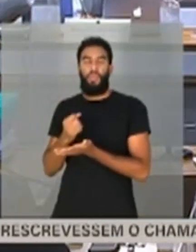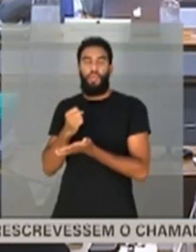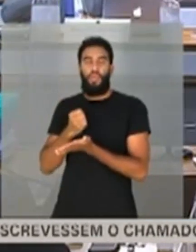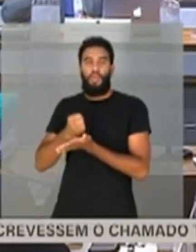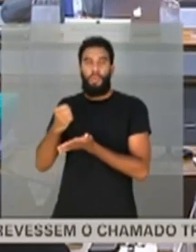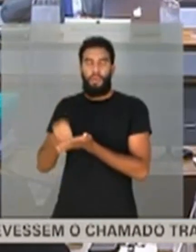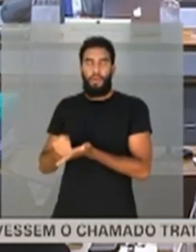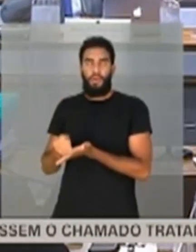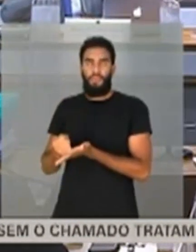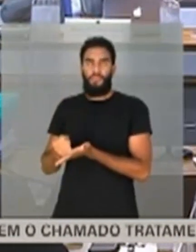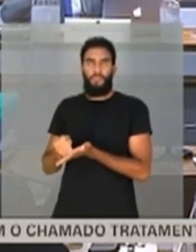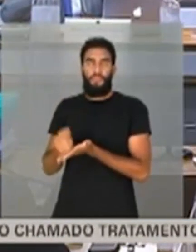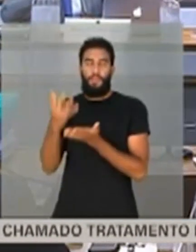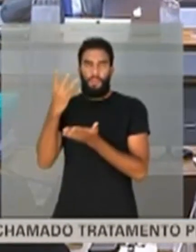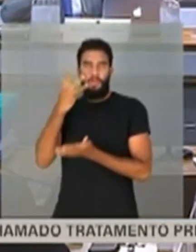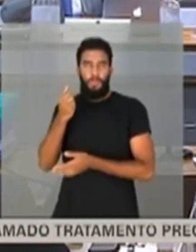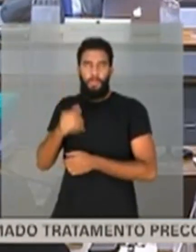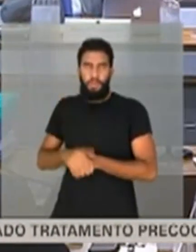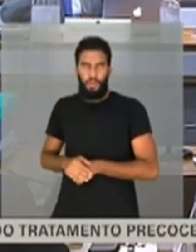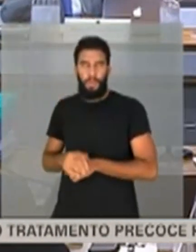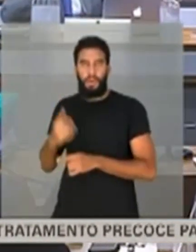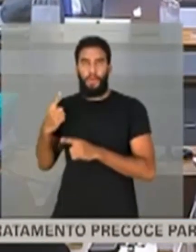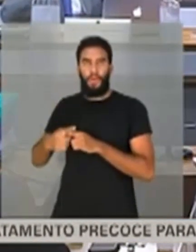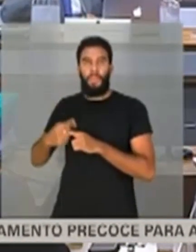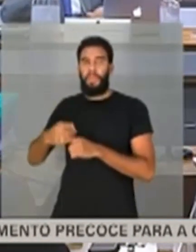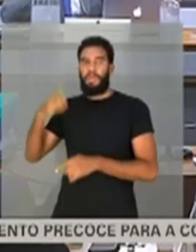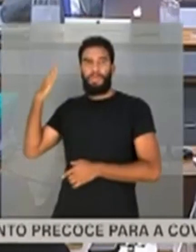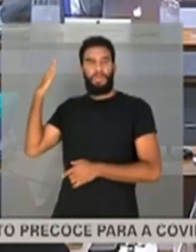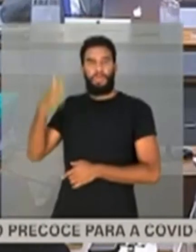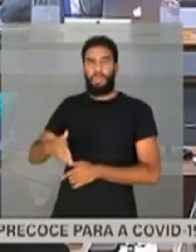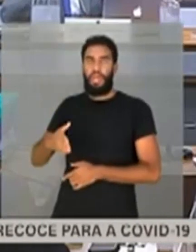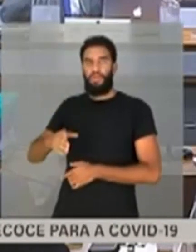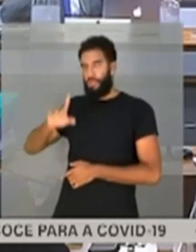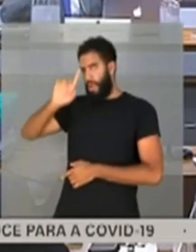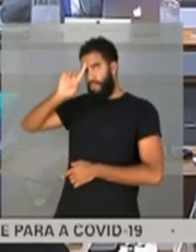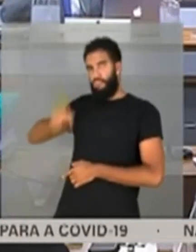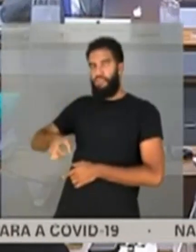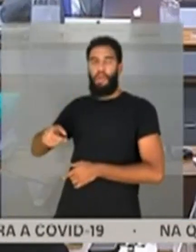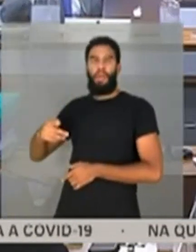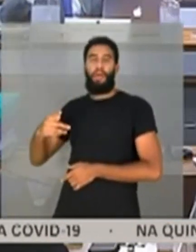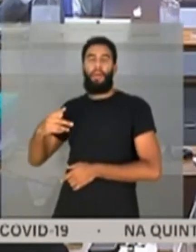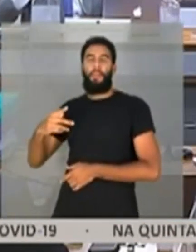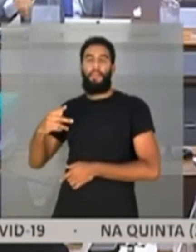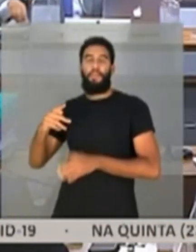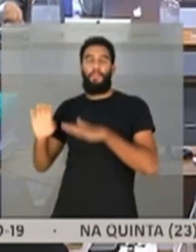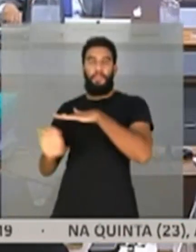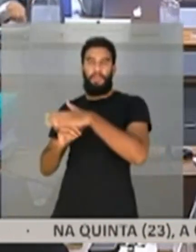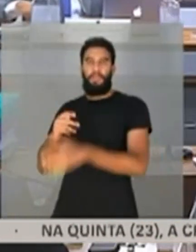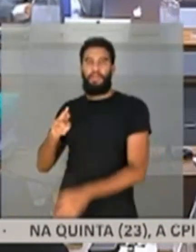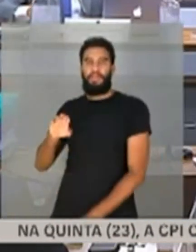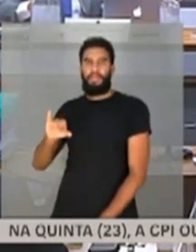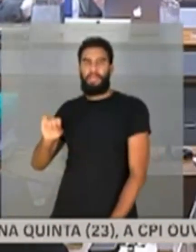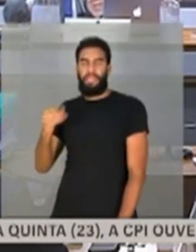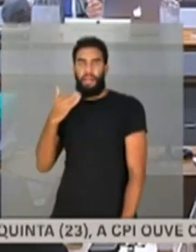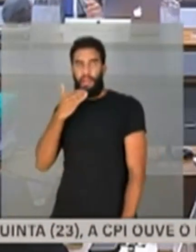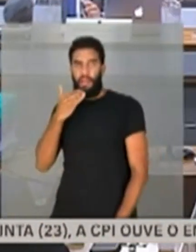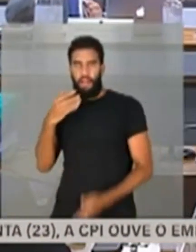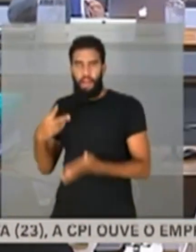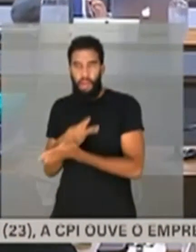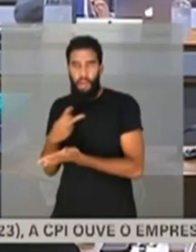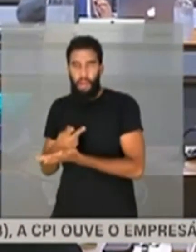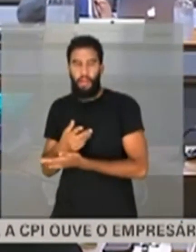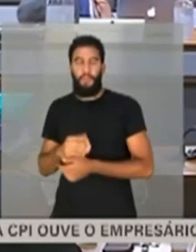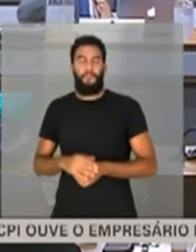Por que não condenou de pronto a PRECISA, em função da irregularidade constatada? Porque